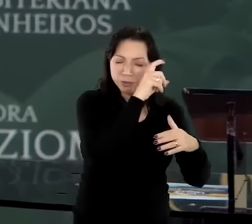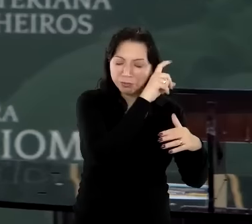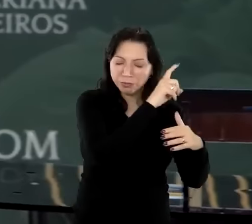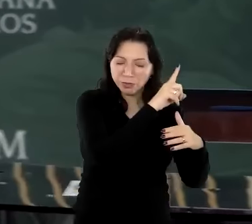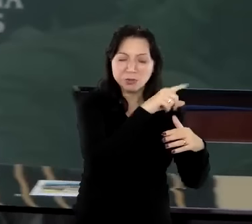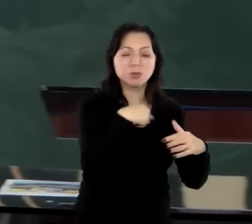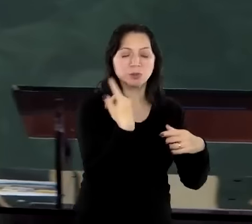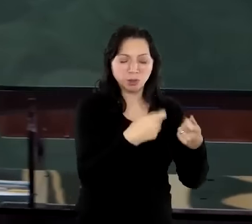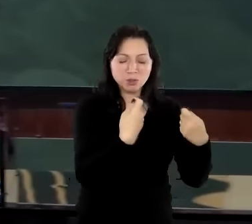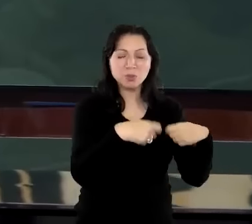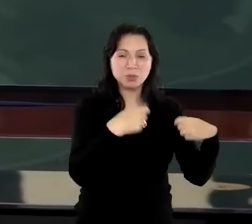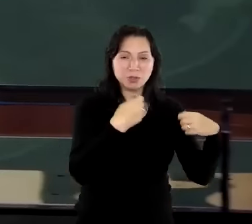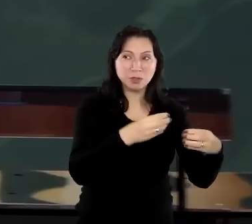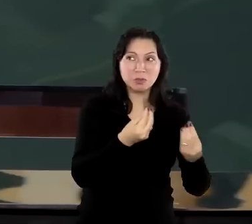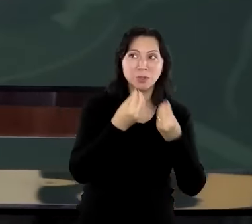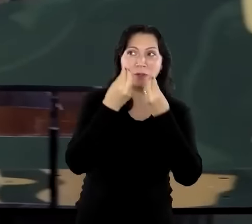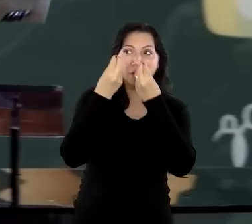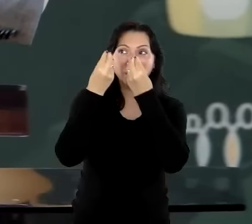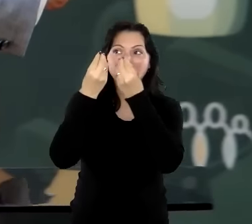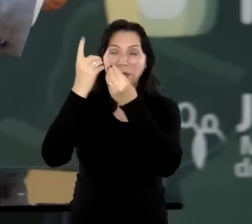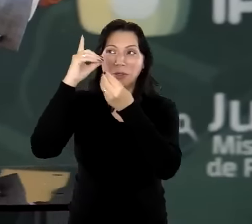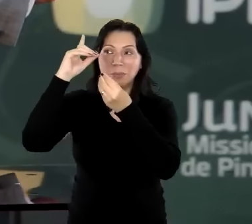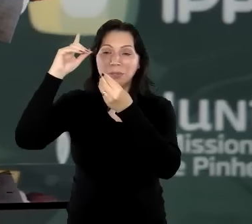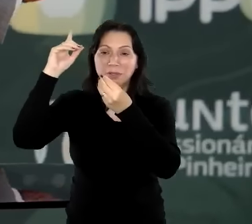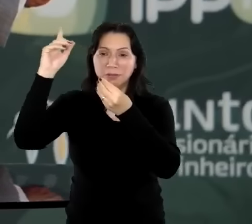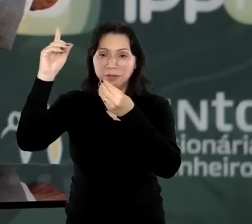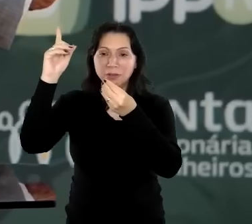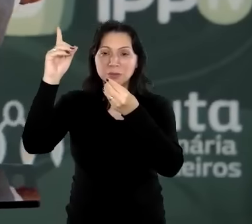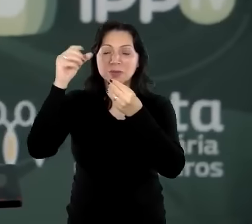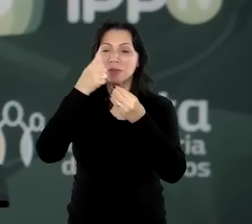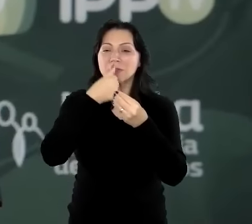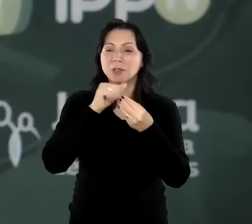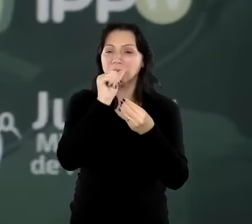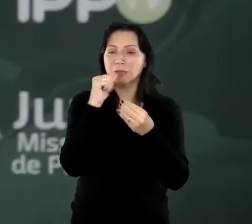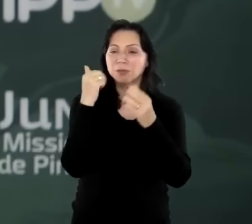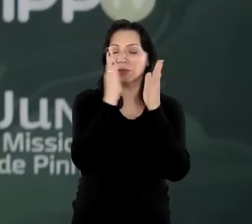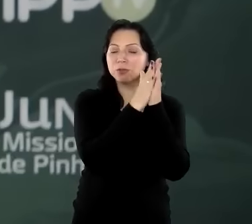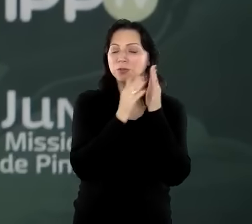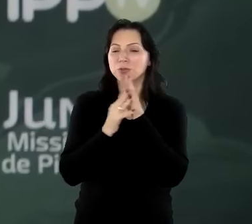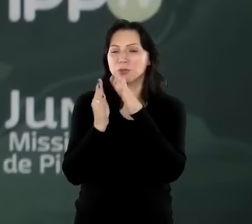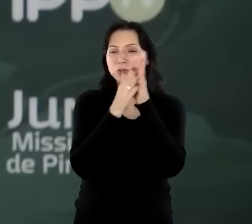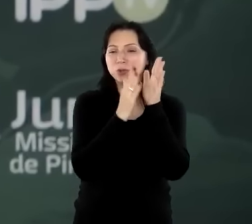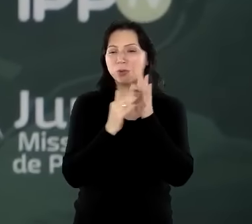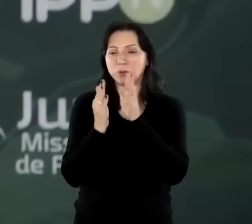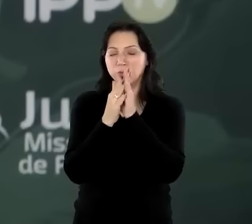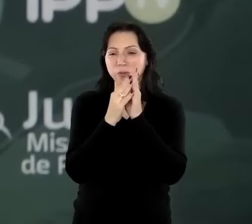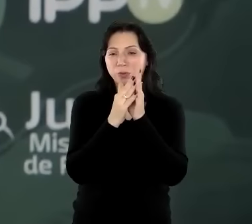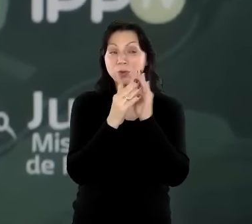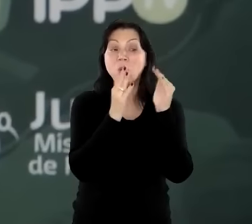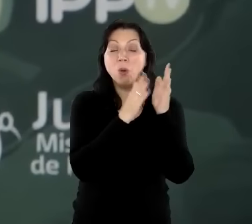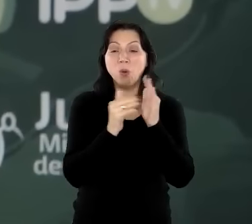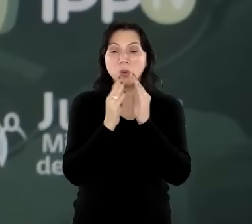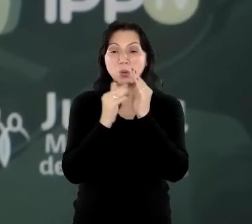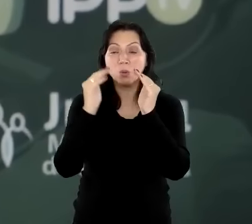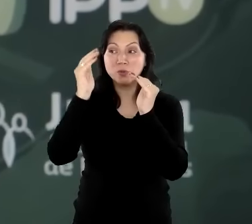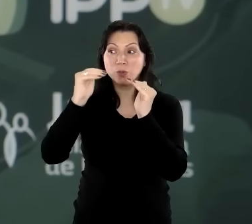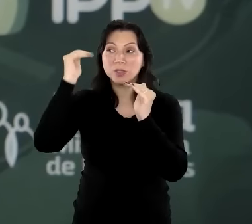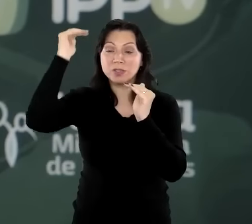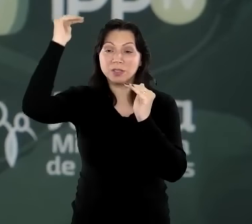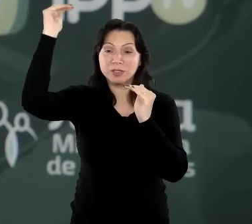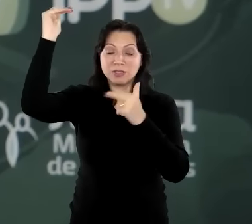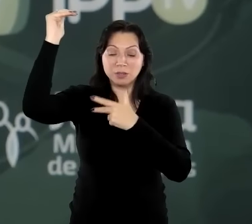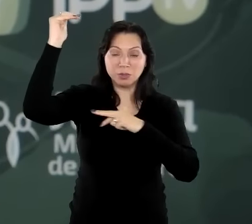louvor não é fruto da circunstância, ele está acima e além da circunstância.